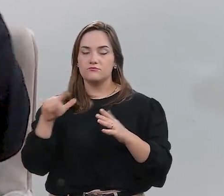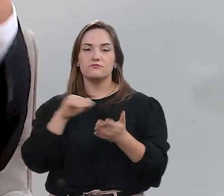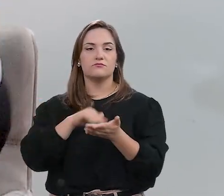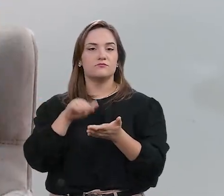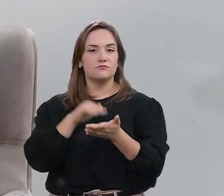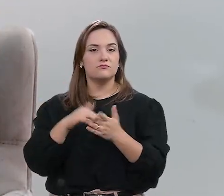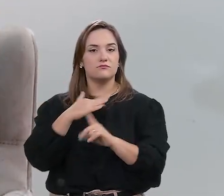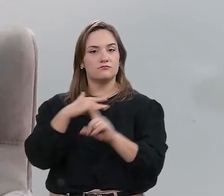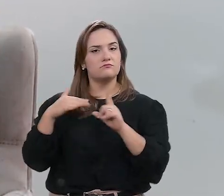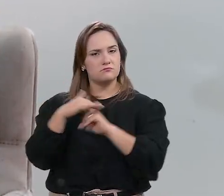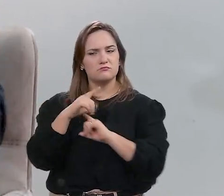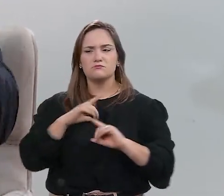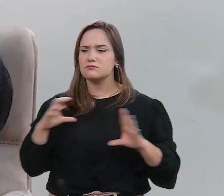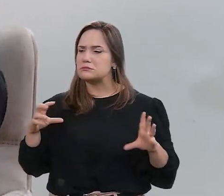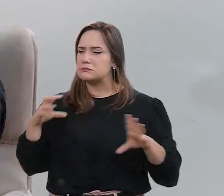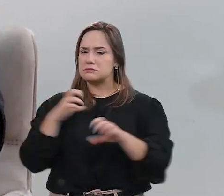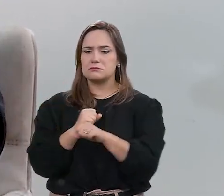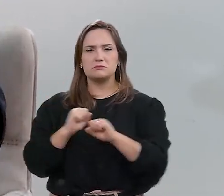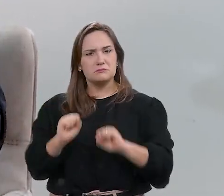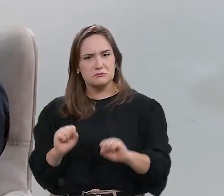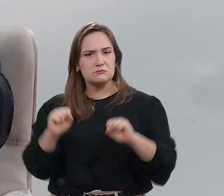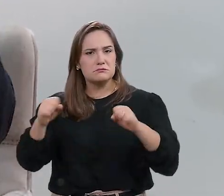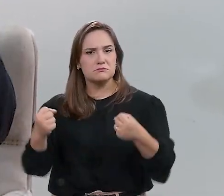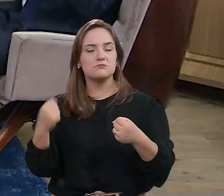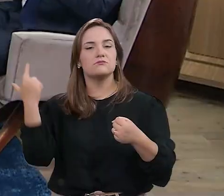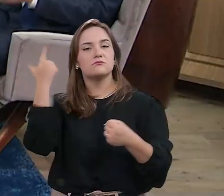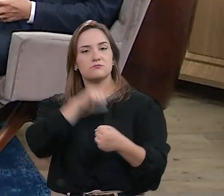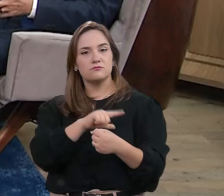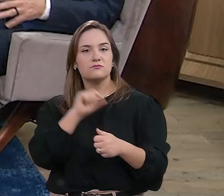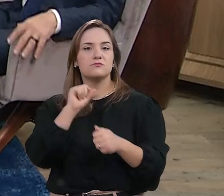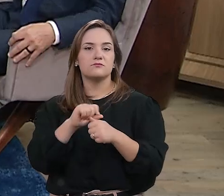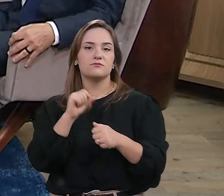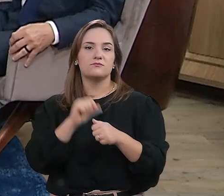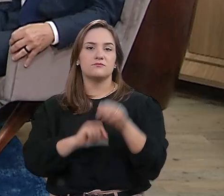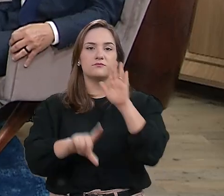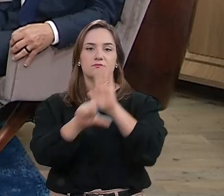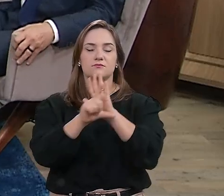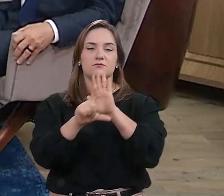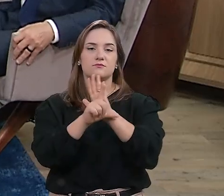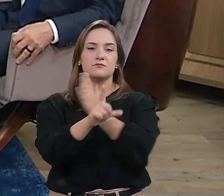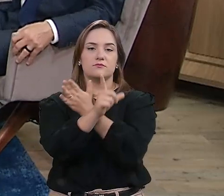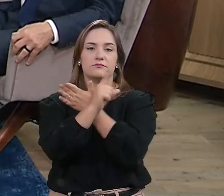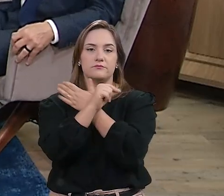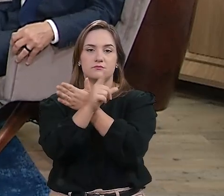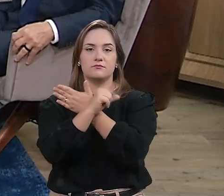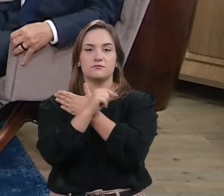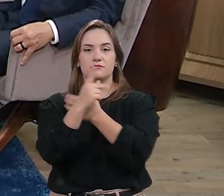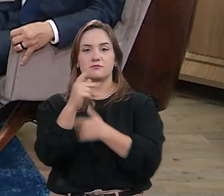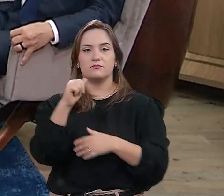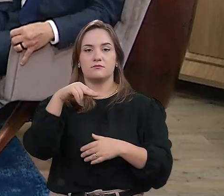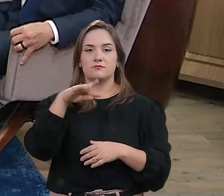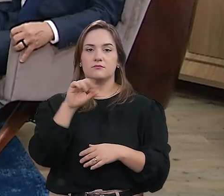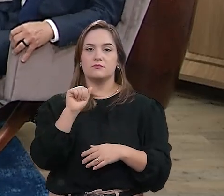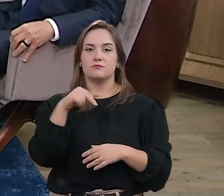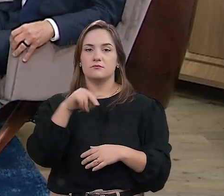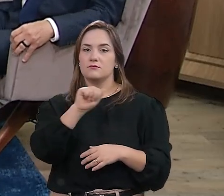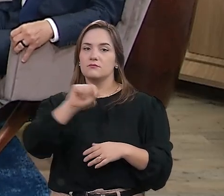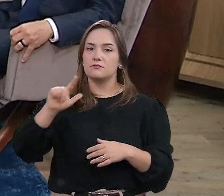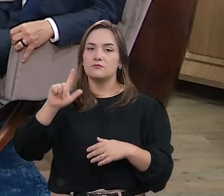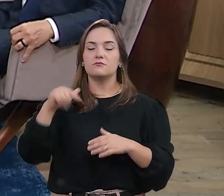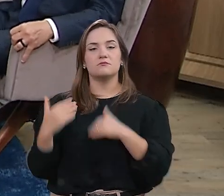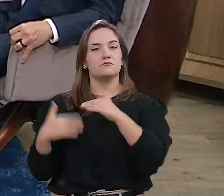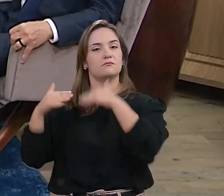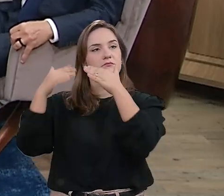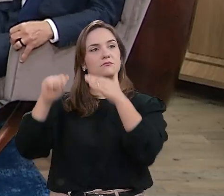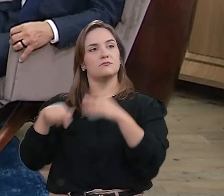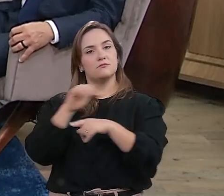uma força-tarefa e nasceu então a Lei do Pantanal, que hoje é um grande avanço que nós temos aqui no